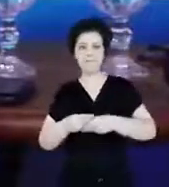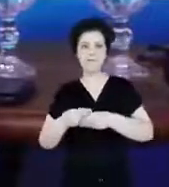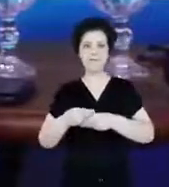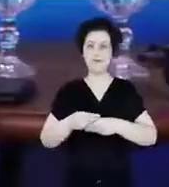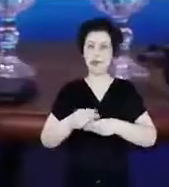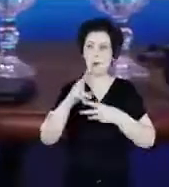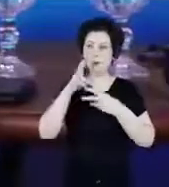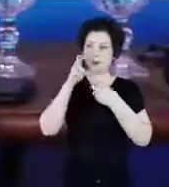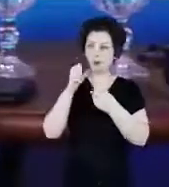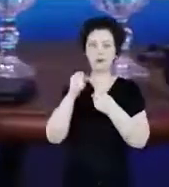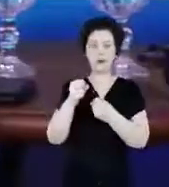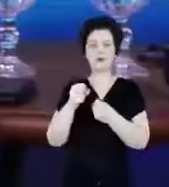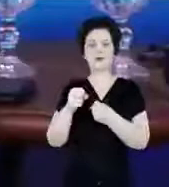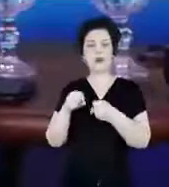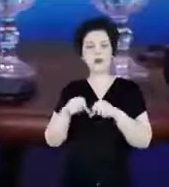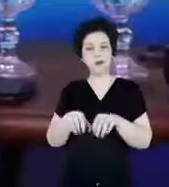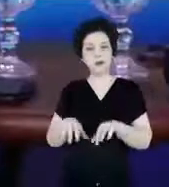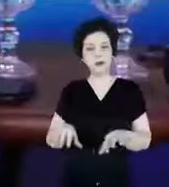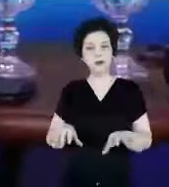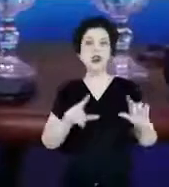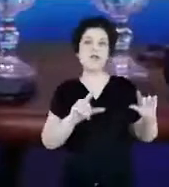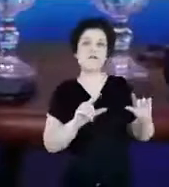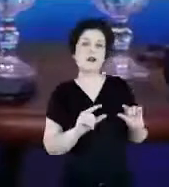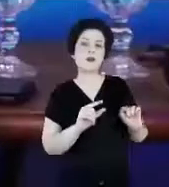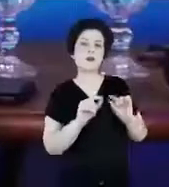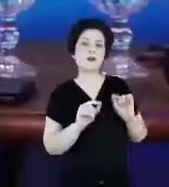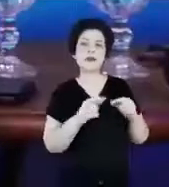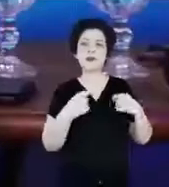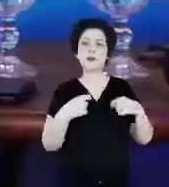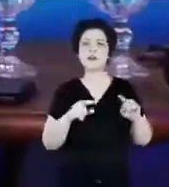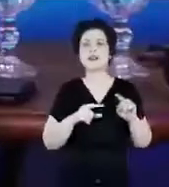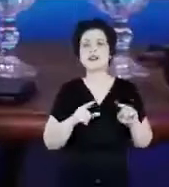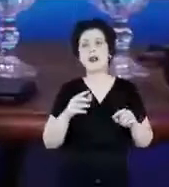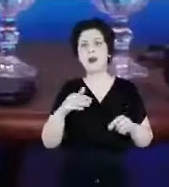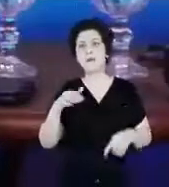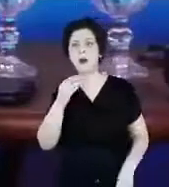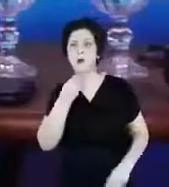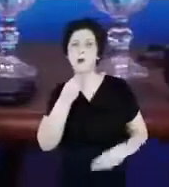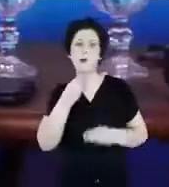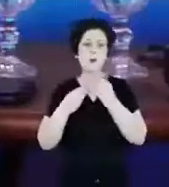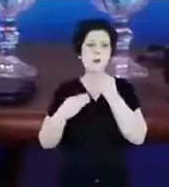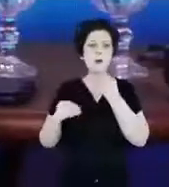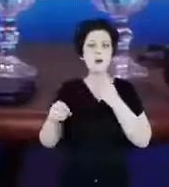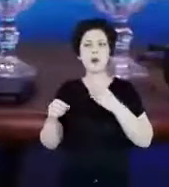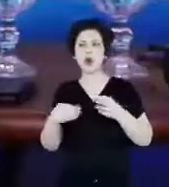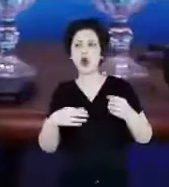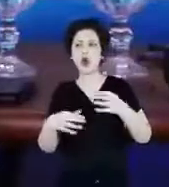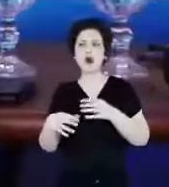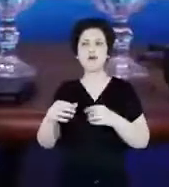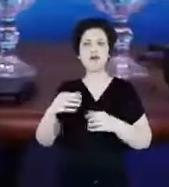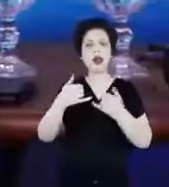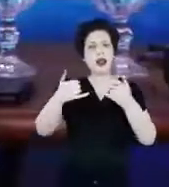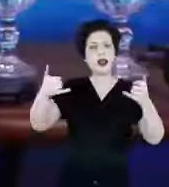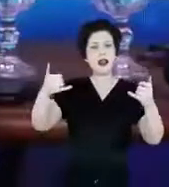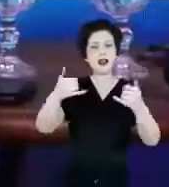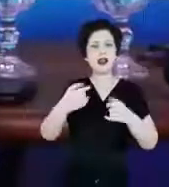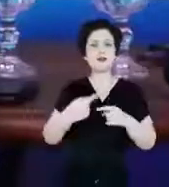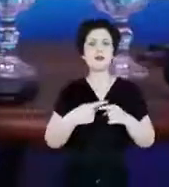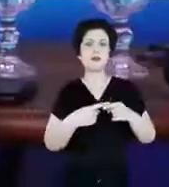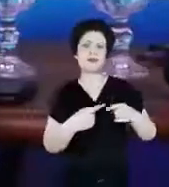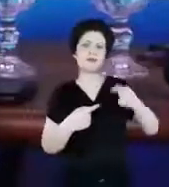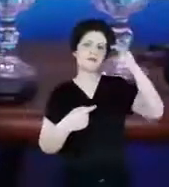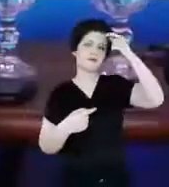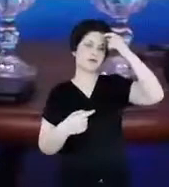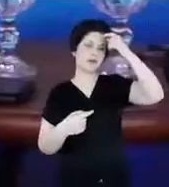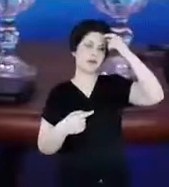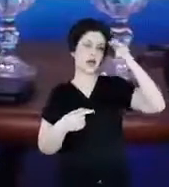ela, inclusive, minimiza a necessidade de mais oportunidade de nova linha de transmissão na medida em que você racionaliza esse uso.